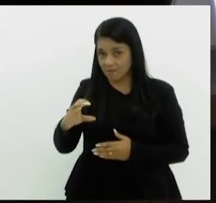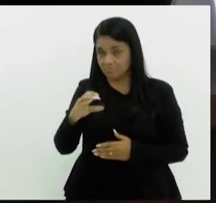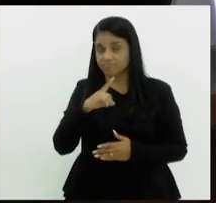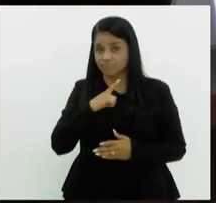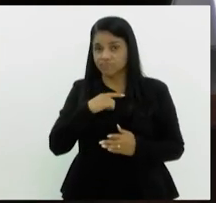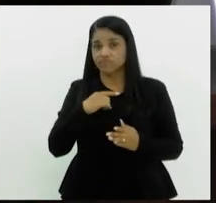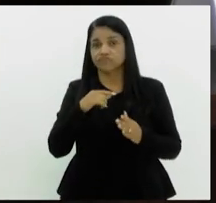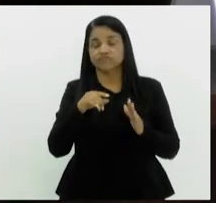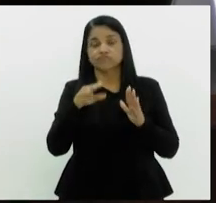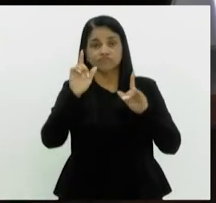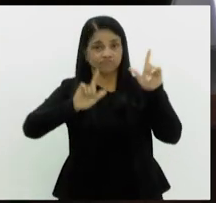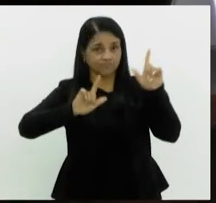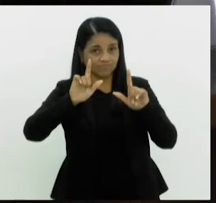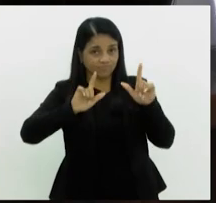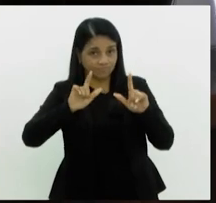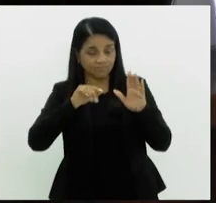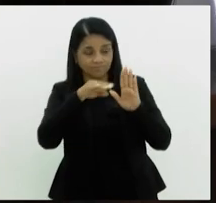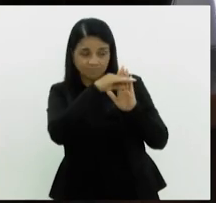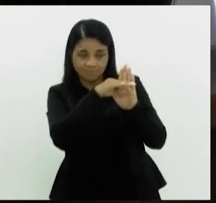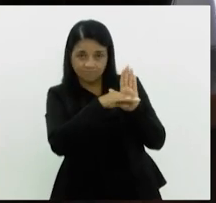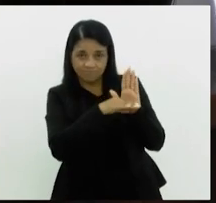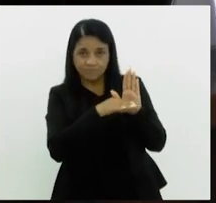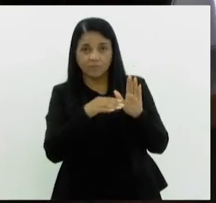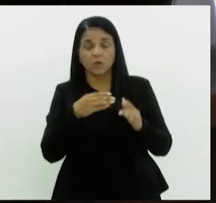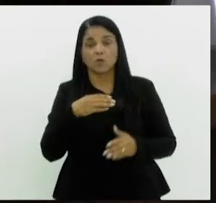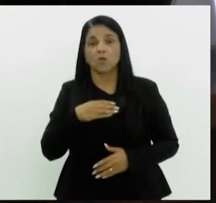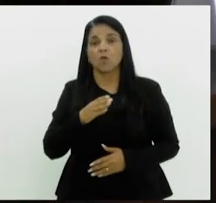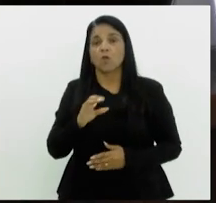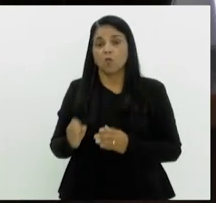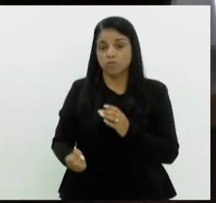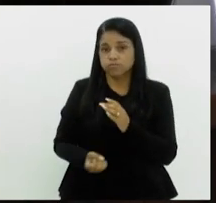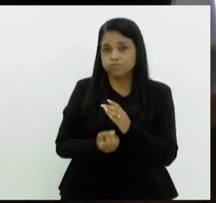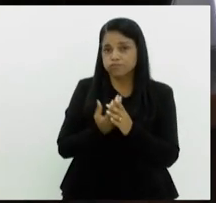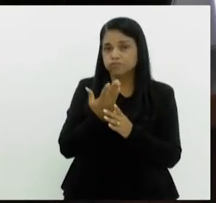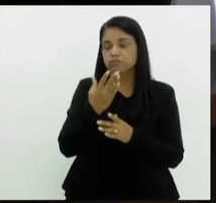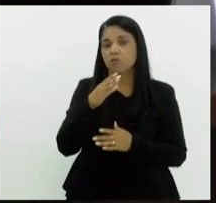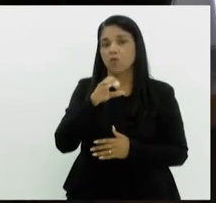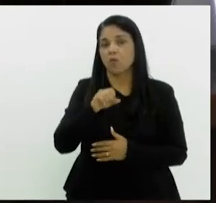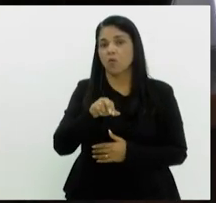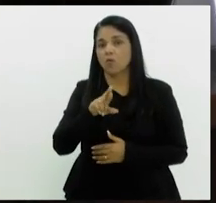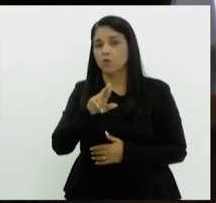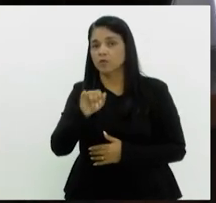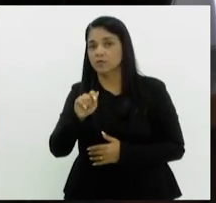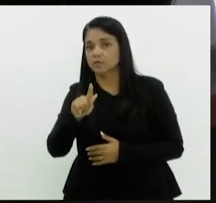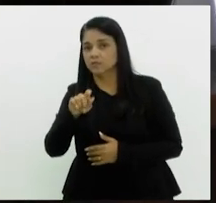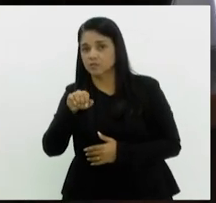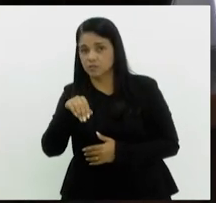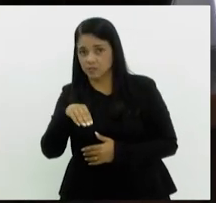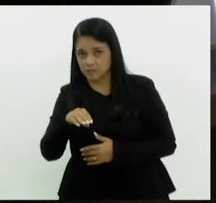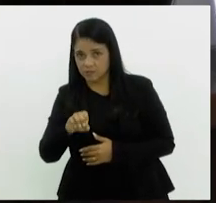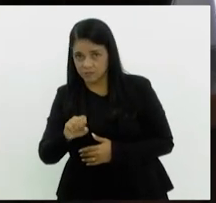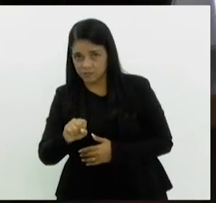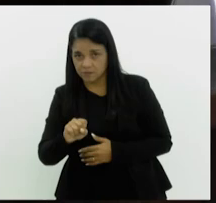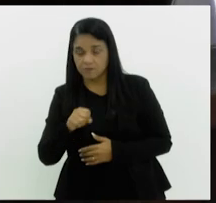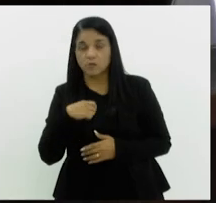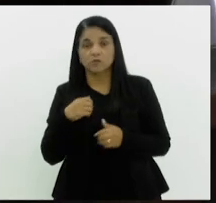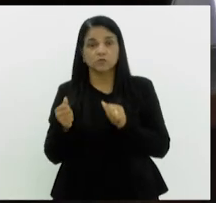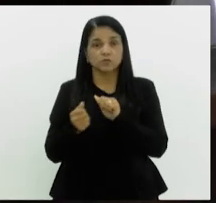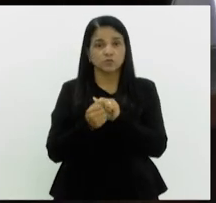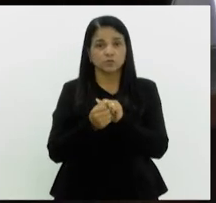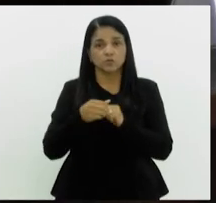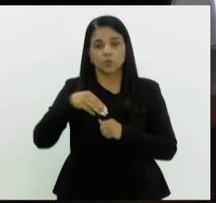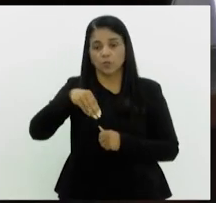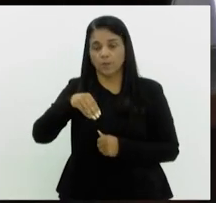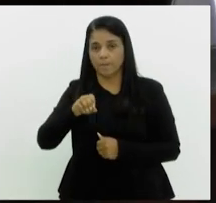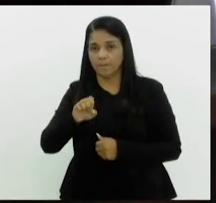programa chamado Origens, né, que ela fazia com Mestre Didi, que eu tenho a oportunidade